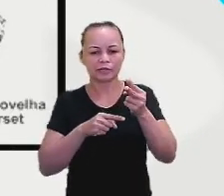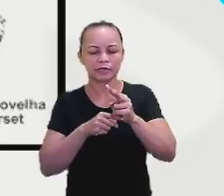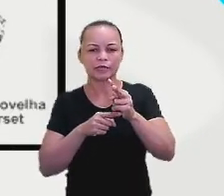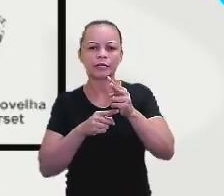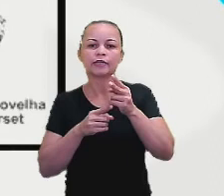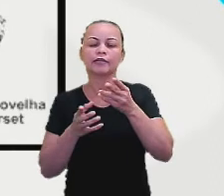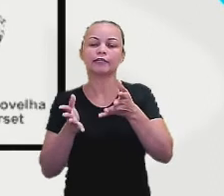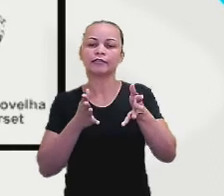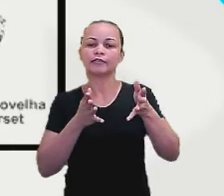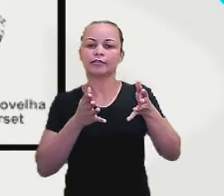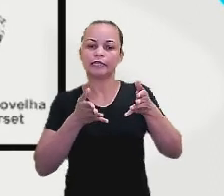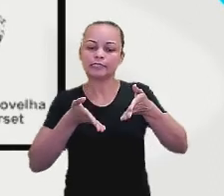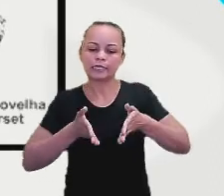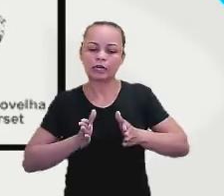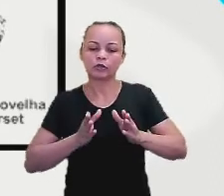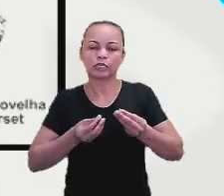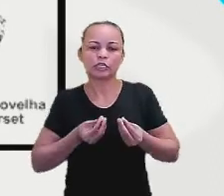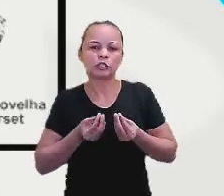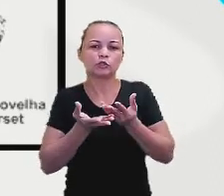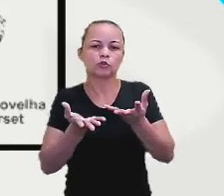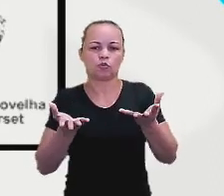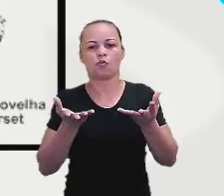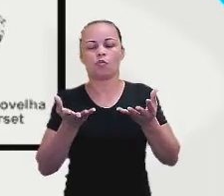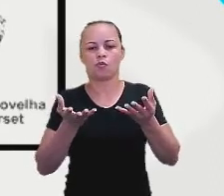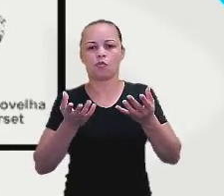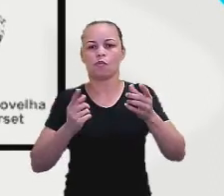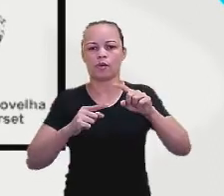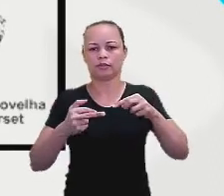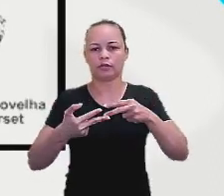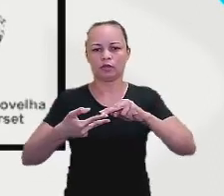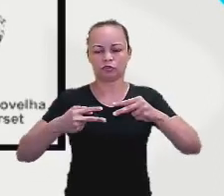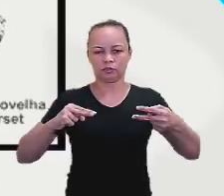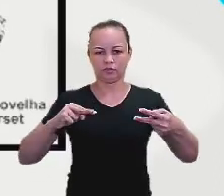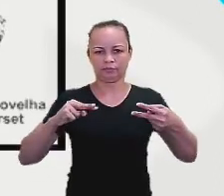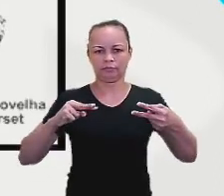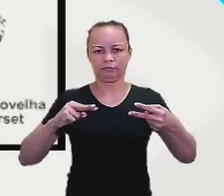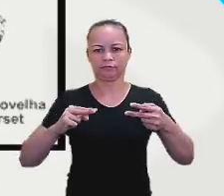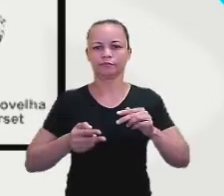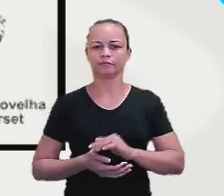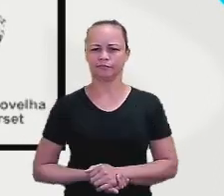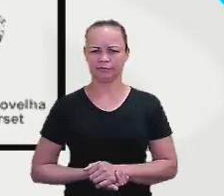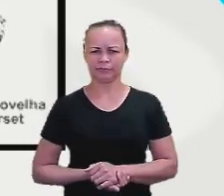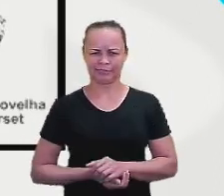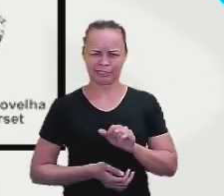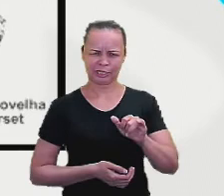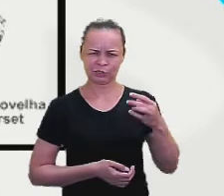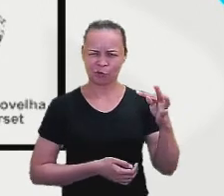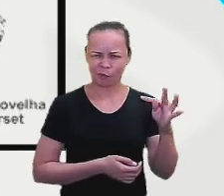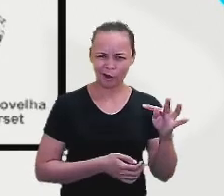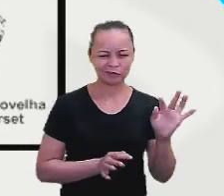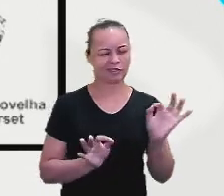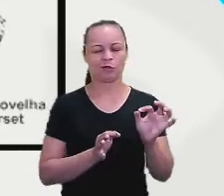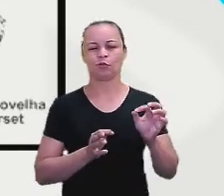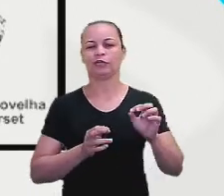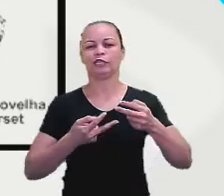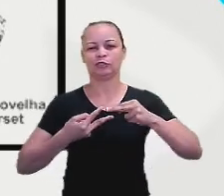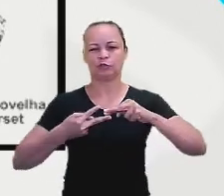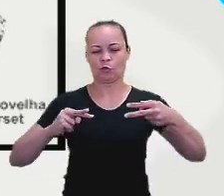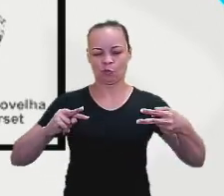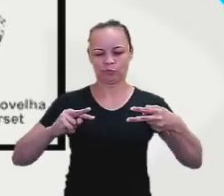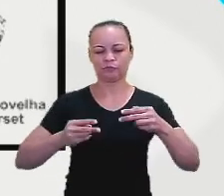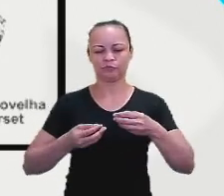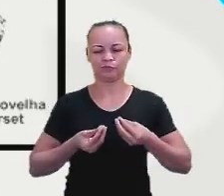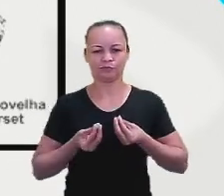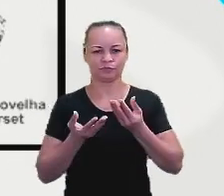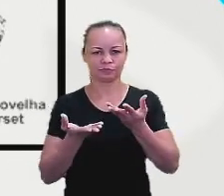Desculpa, perdão, gente. Que doou o material genético. Que doeu. Se tiver doendo alguma coisa aqui, só sou eu mesmo, gente. Então, volta